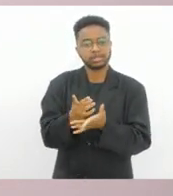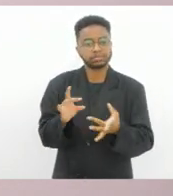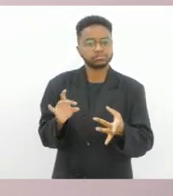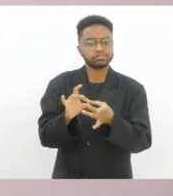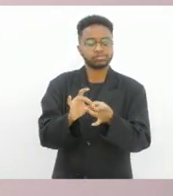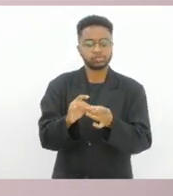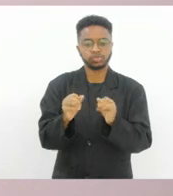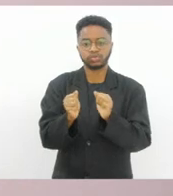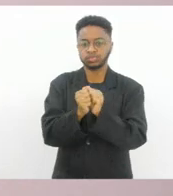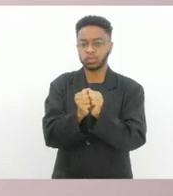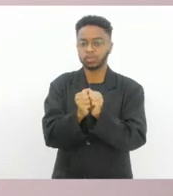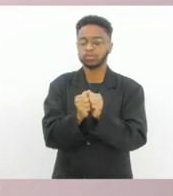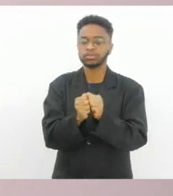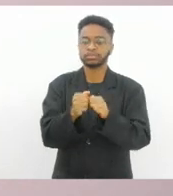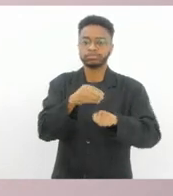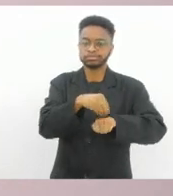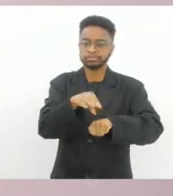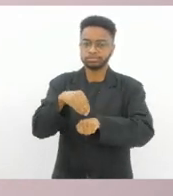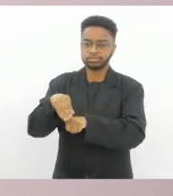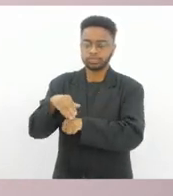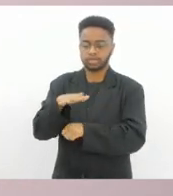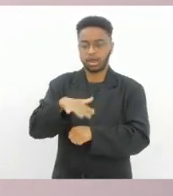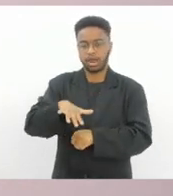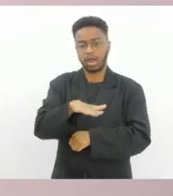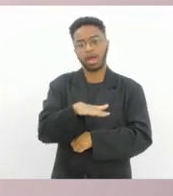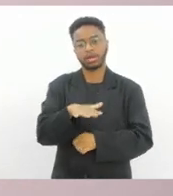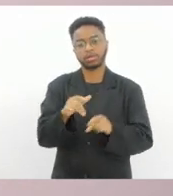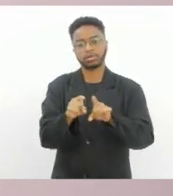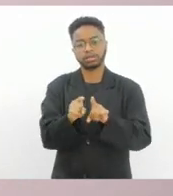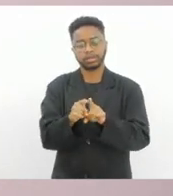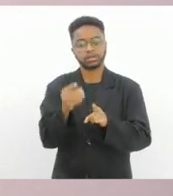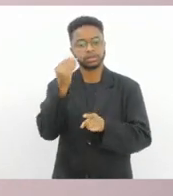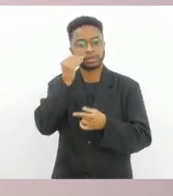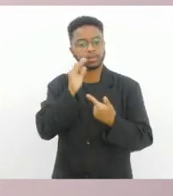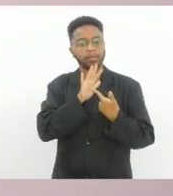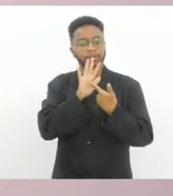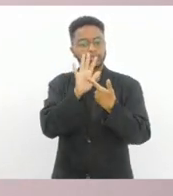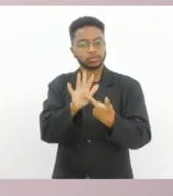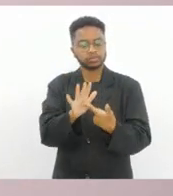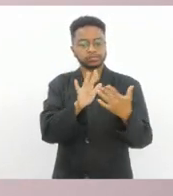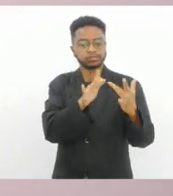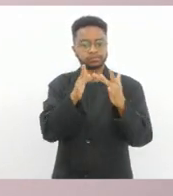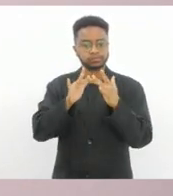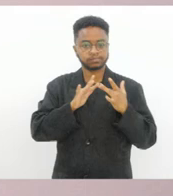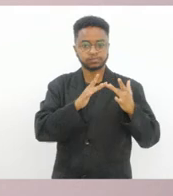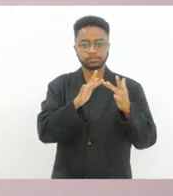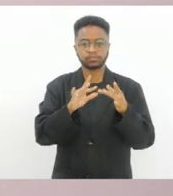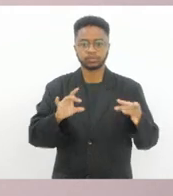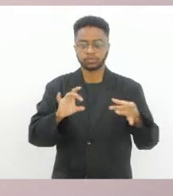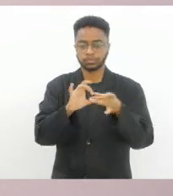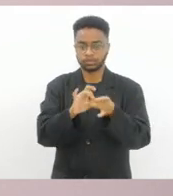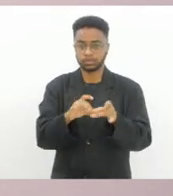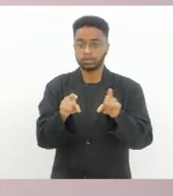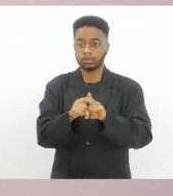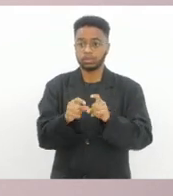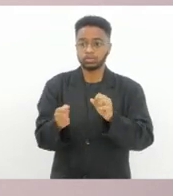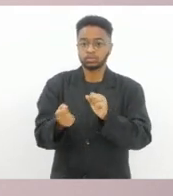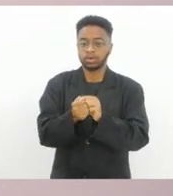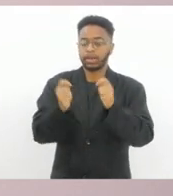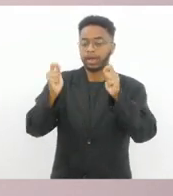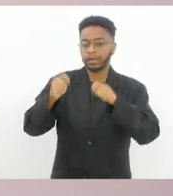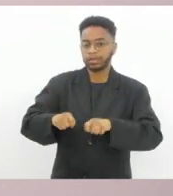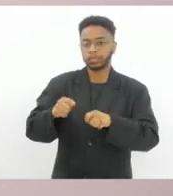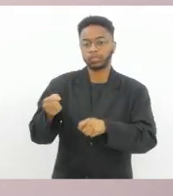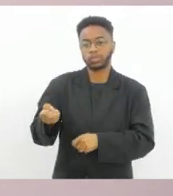né, nas formações de toda a rede, justamente para trazer esse olhar, né, articulado e integral, desde a capacitação dos